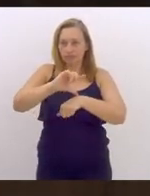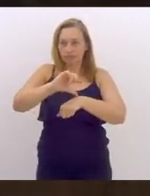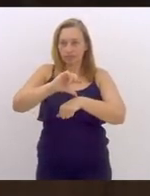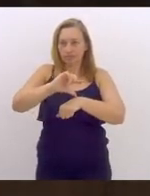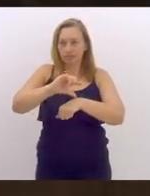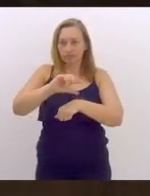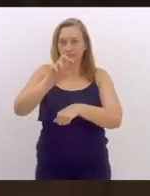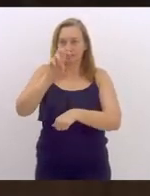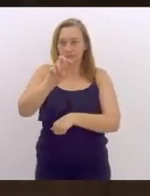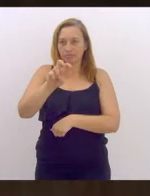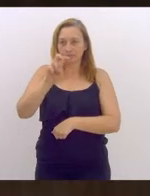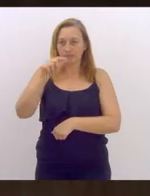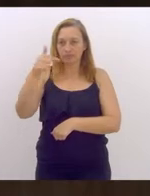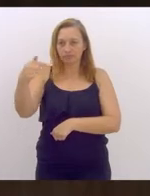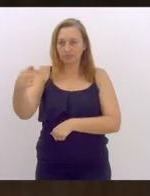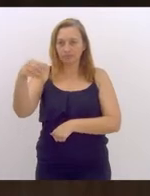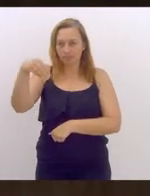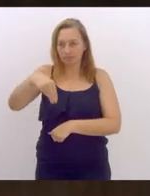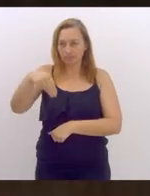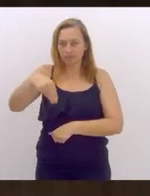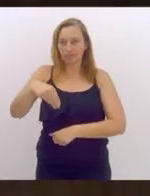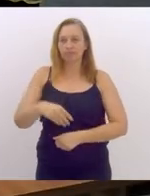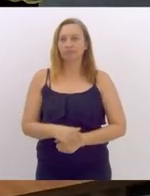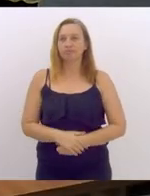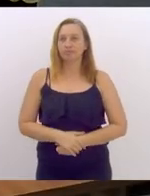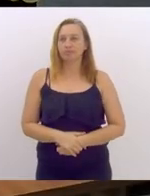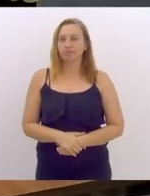e 57 minutos